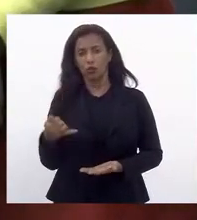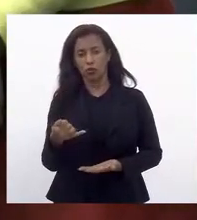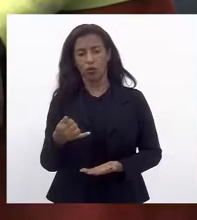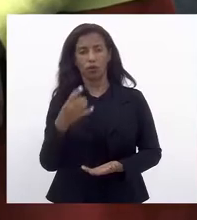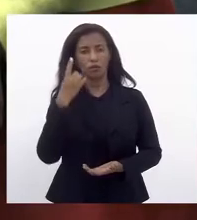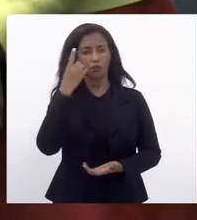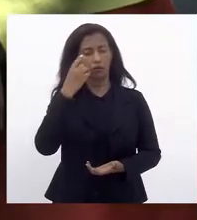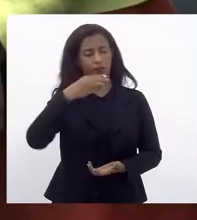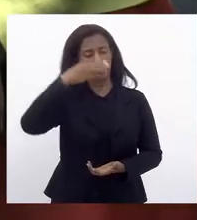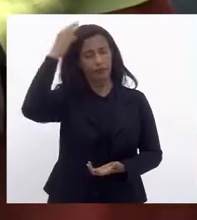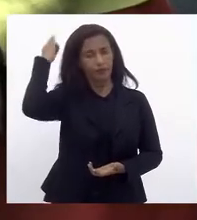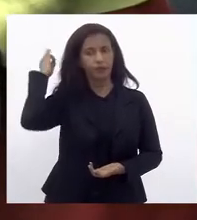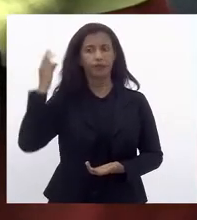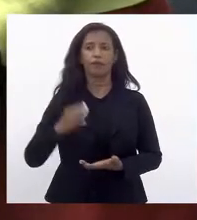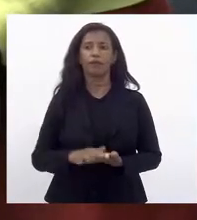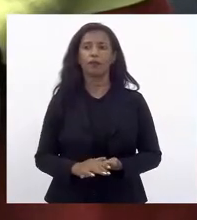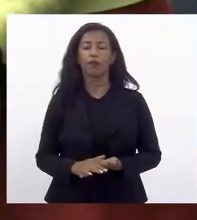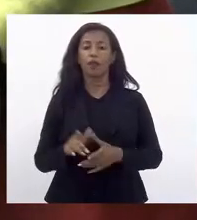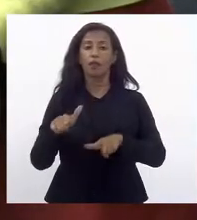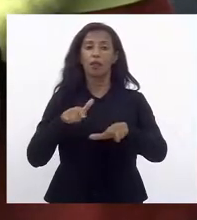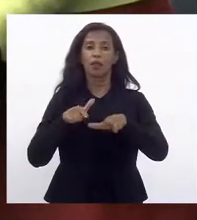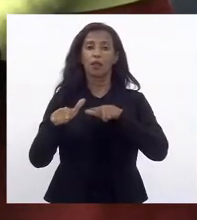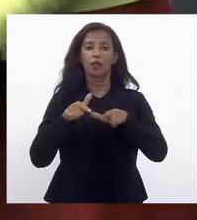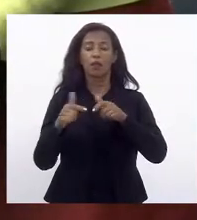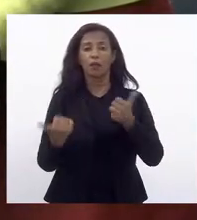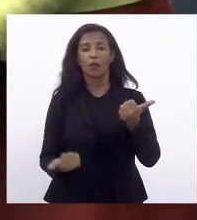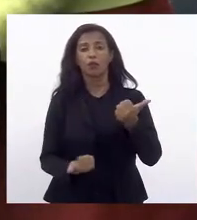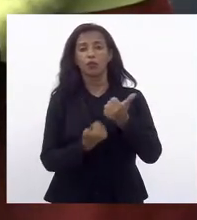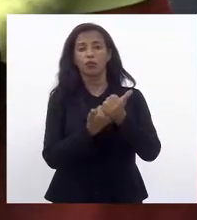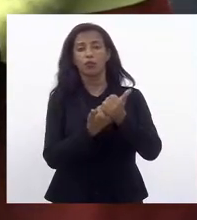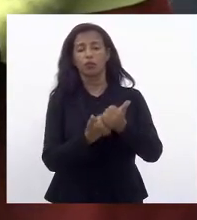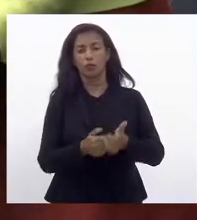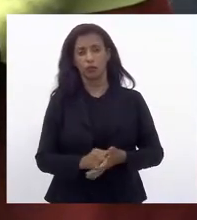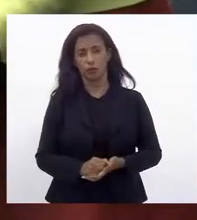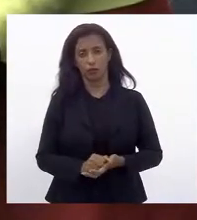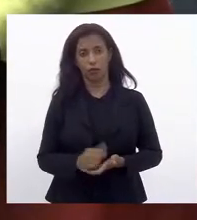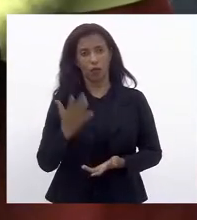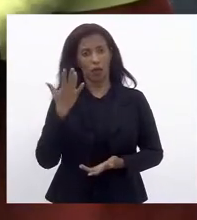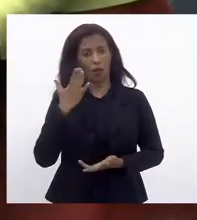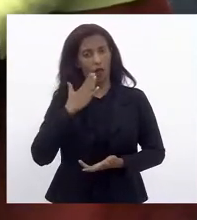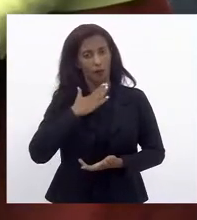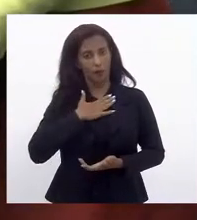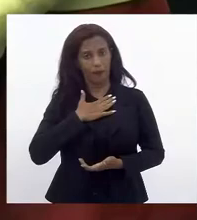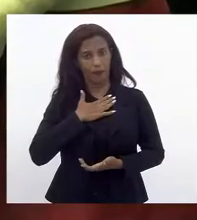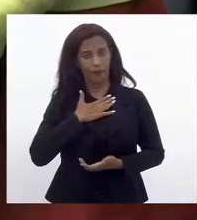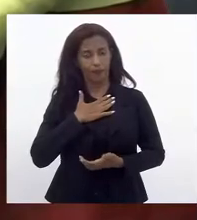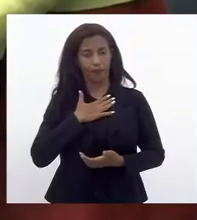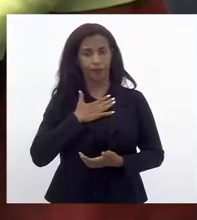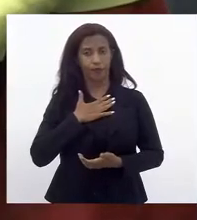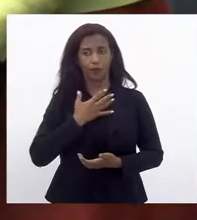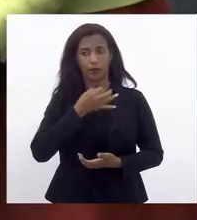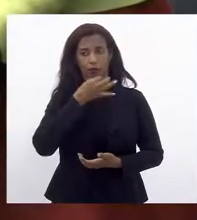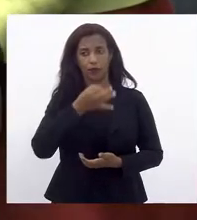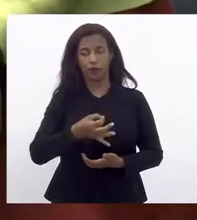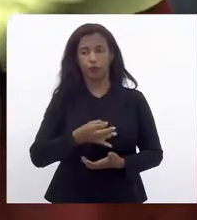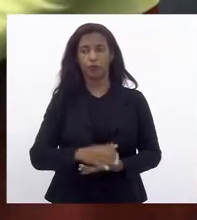do deputado Márcio Pacheco, e trabalhar um substitutivo. Esse é o nosso, a nossa